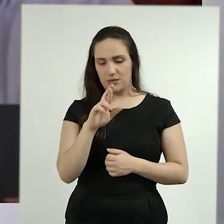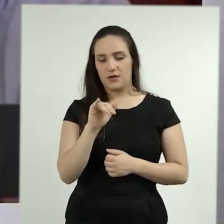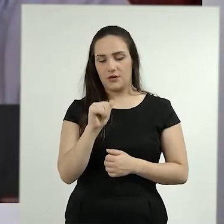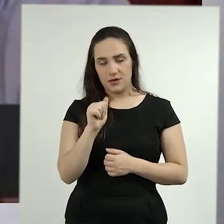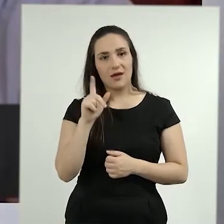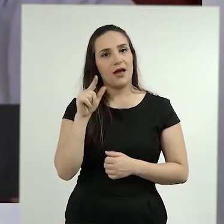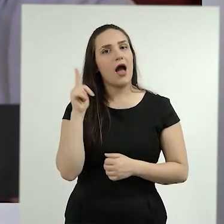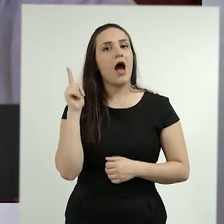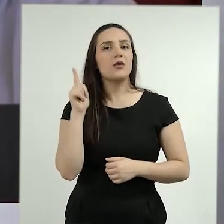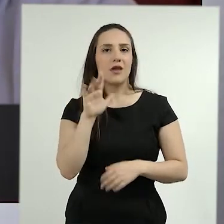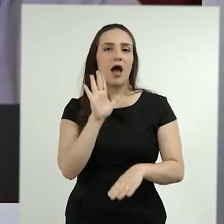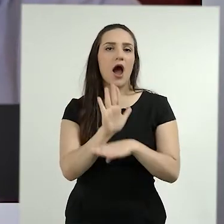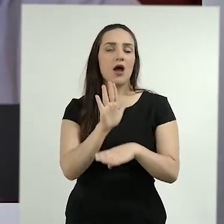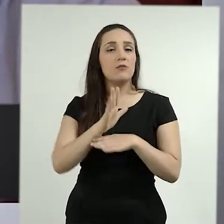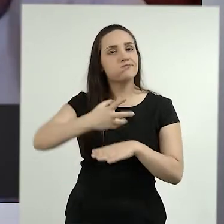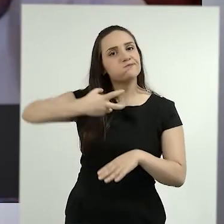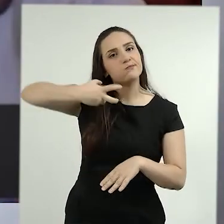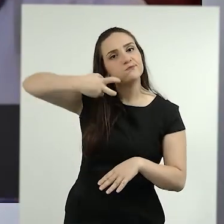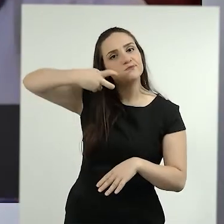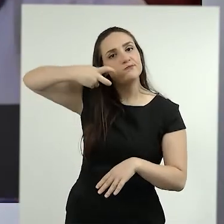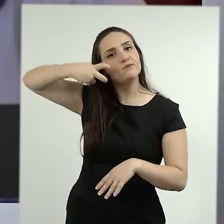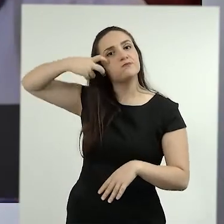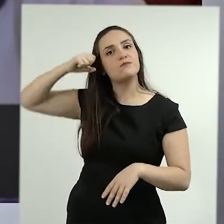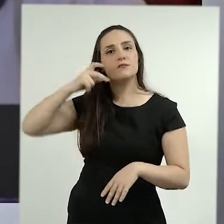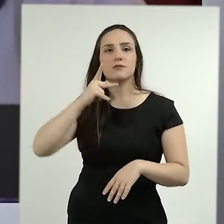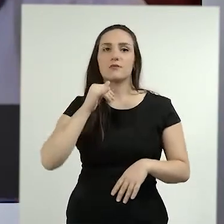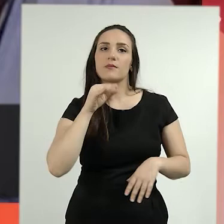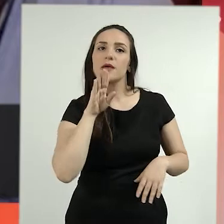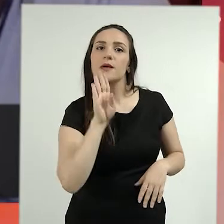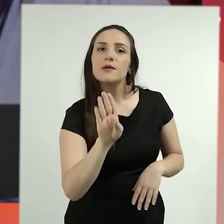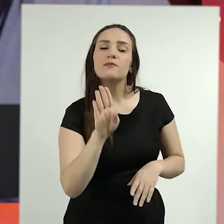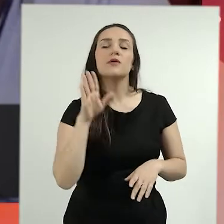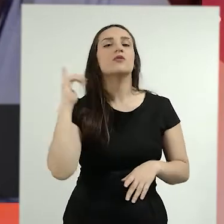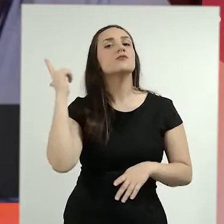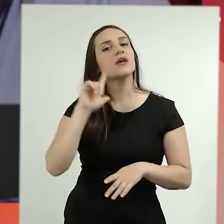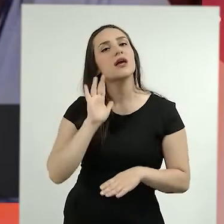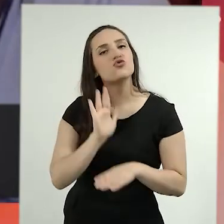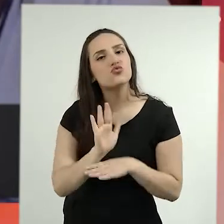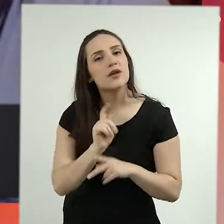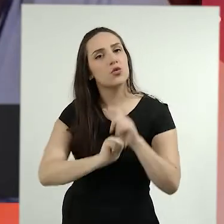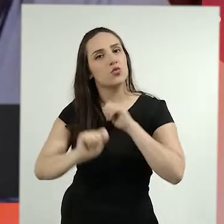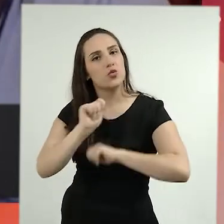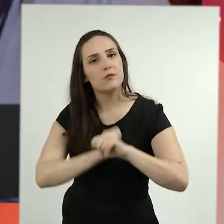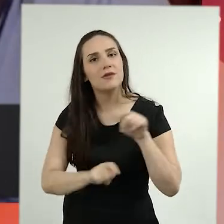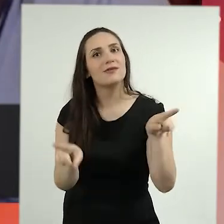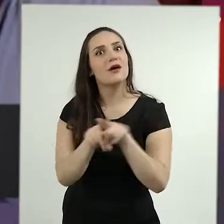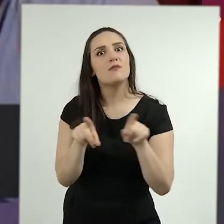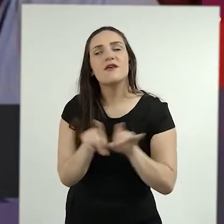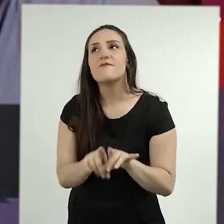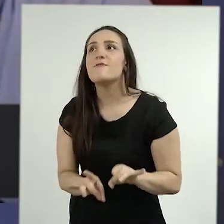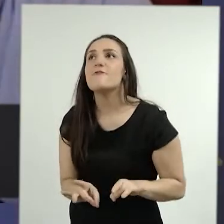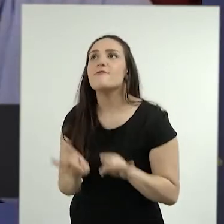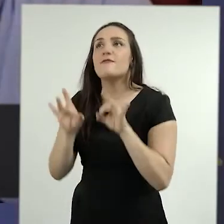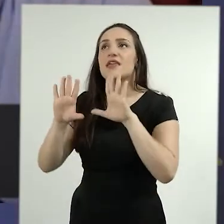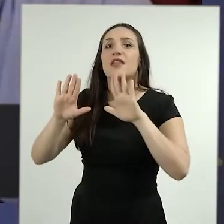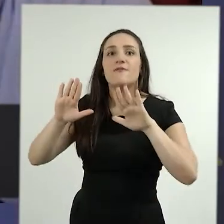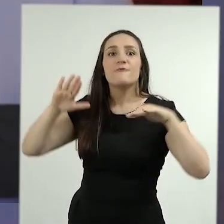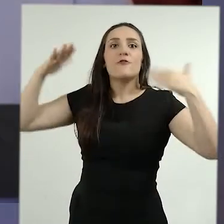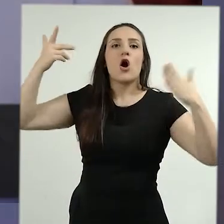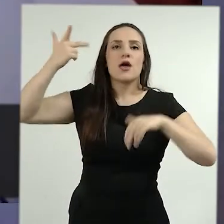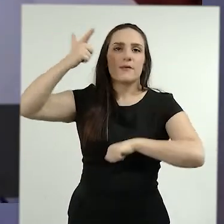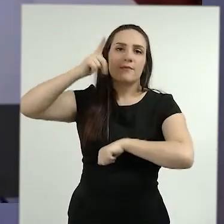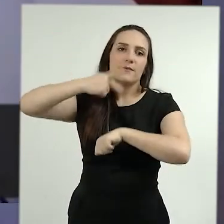segmento econômico, o nosso PIB, a nossa balança comercial, inclusive do Brasil, como exportadores. E